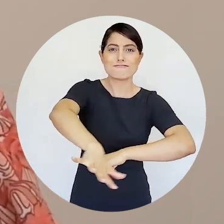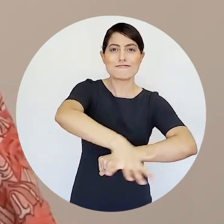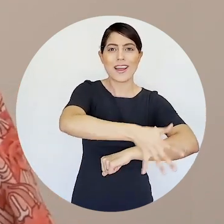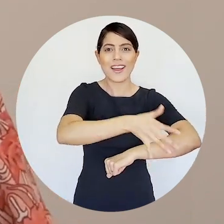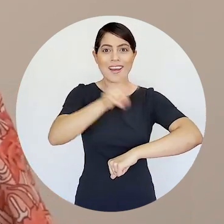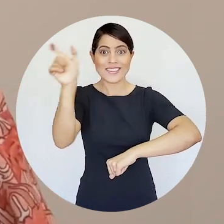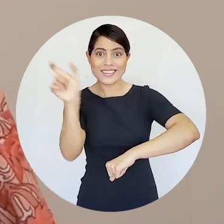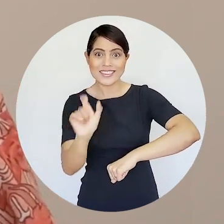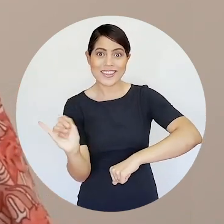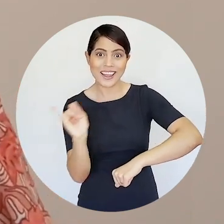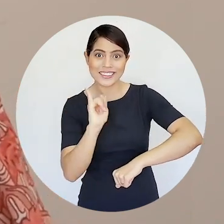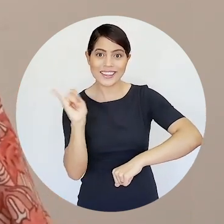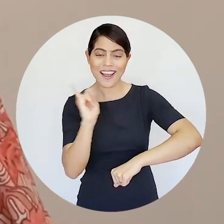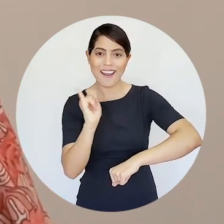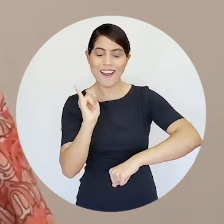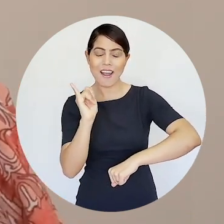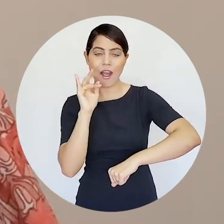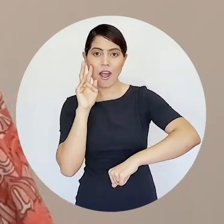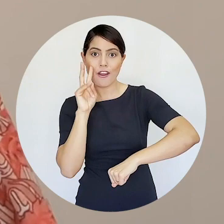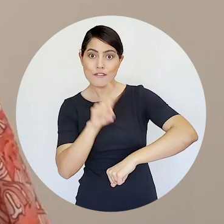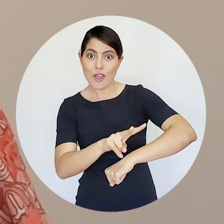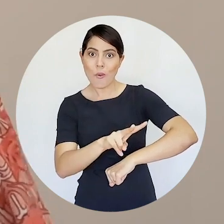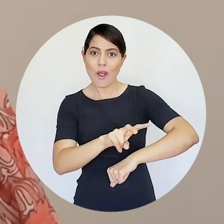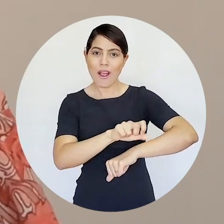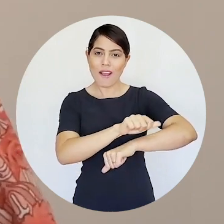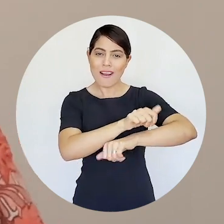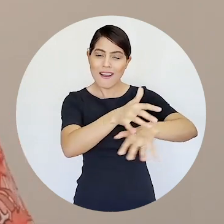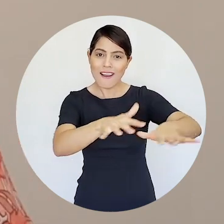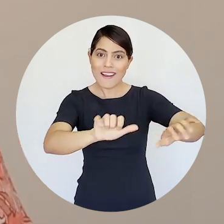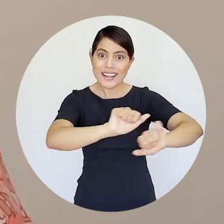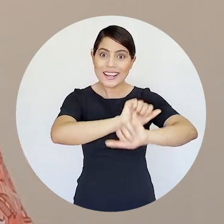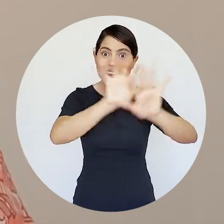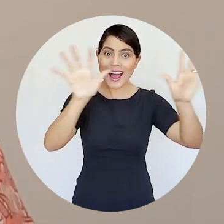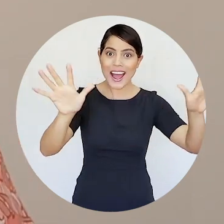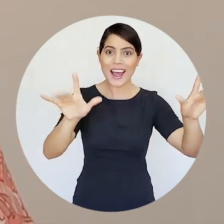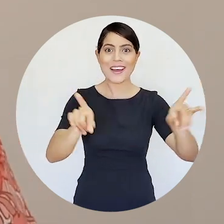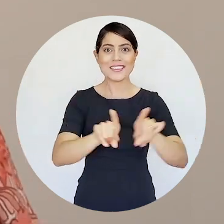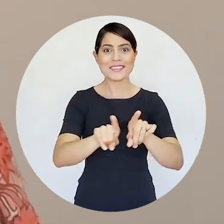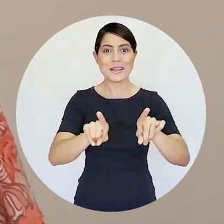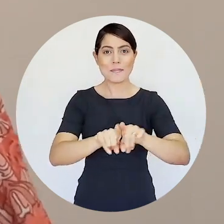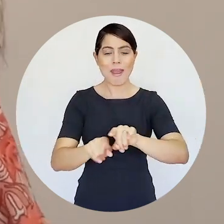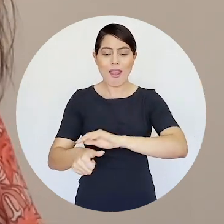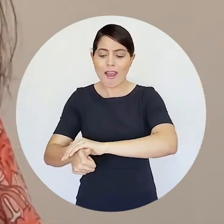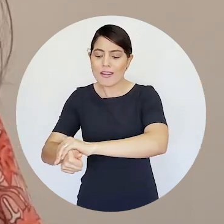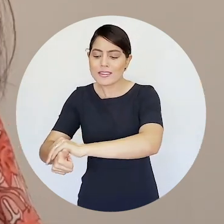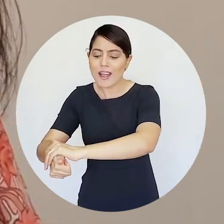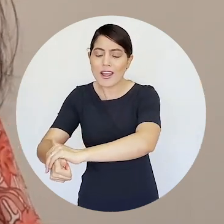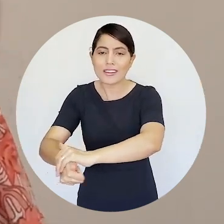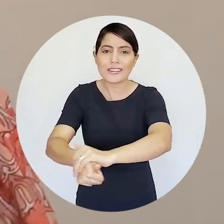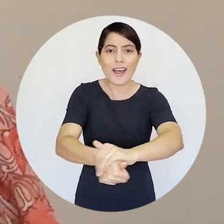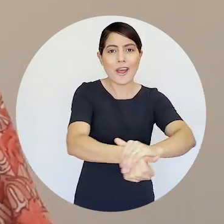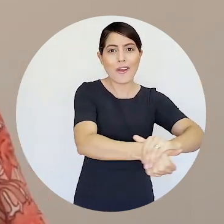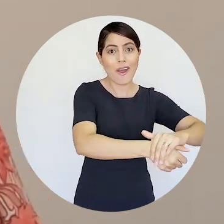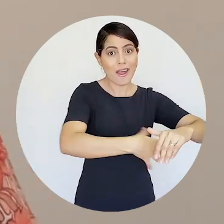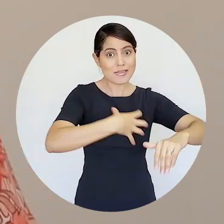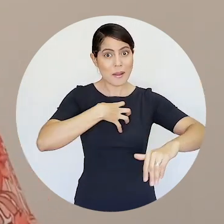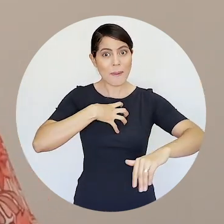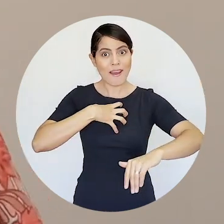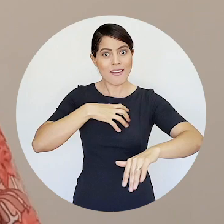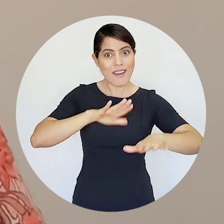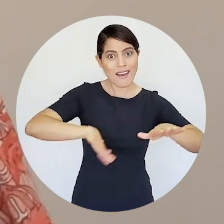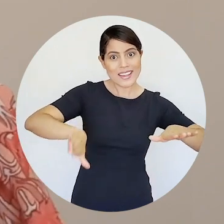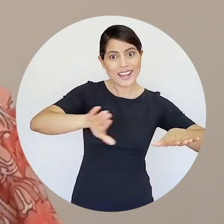mais cristalinas, mais limpas, de tartarugas nadando na Baía de Guanabara, de capivaras no